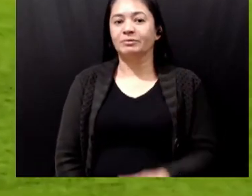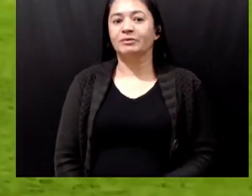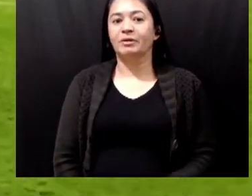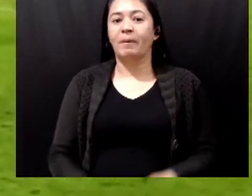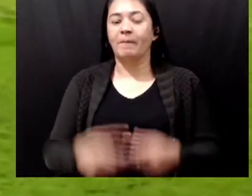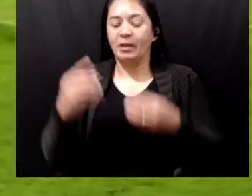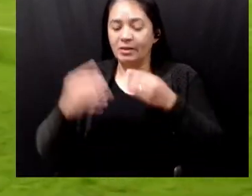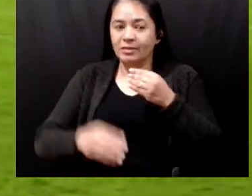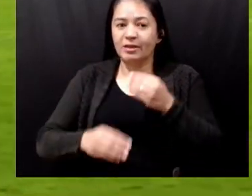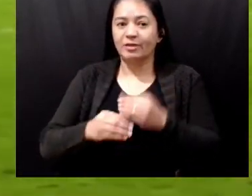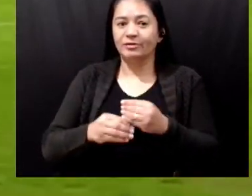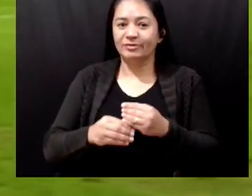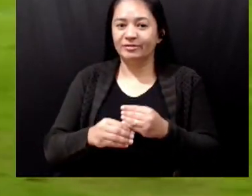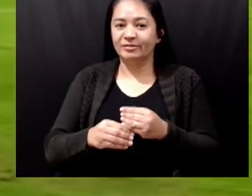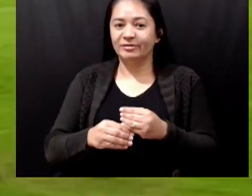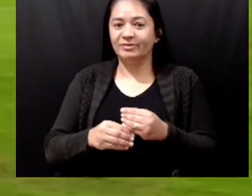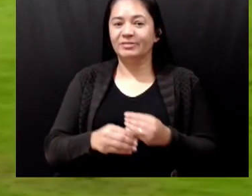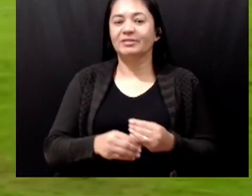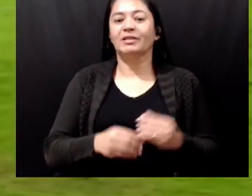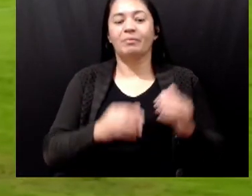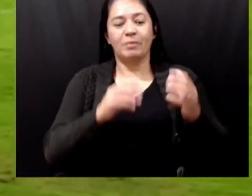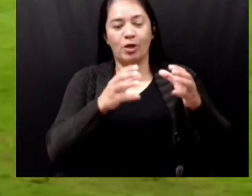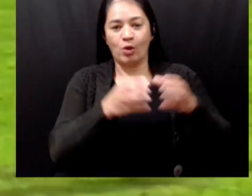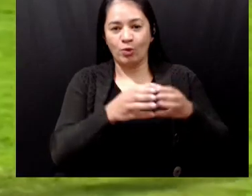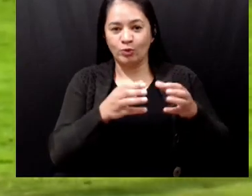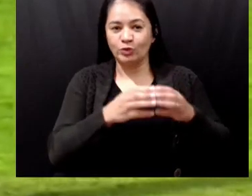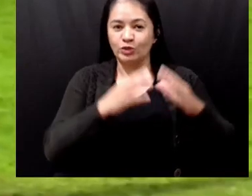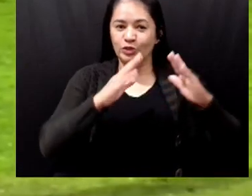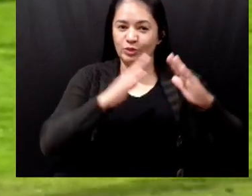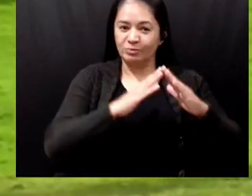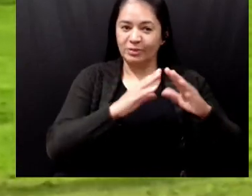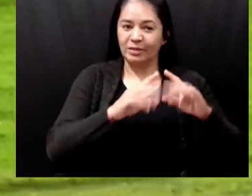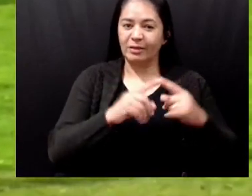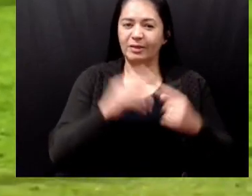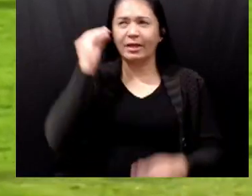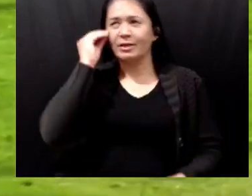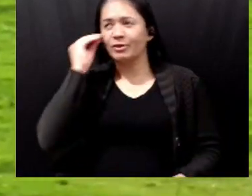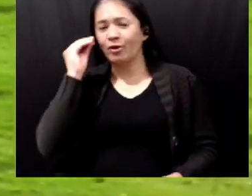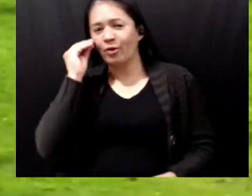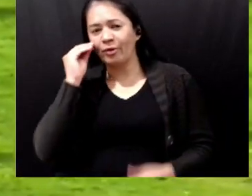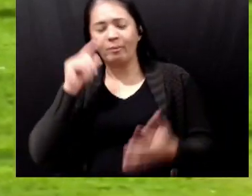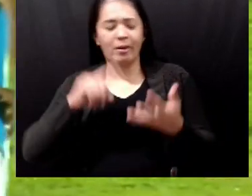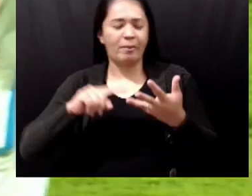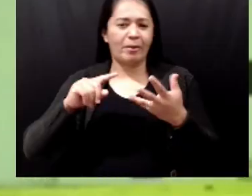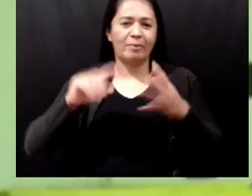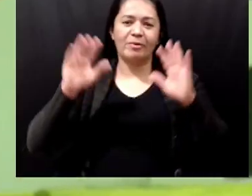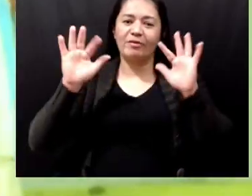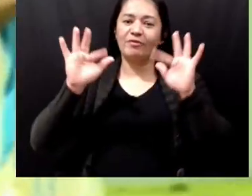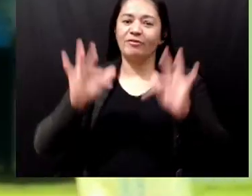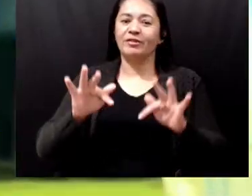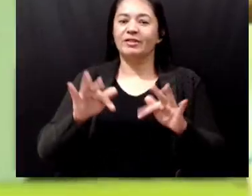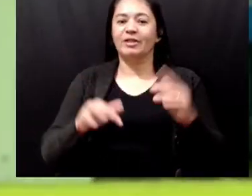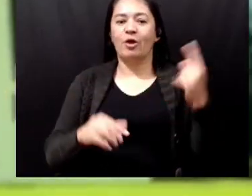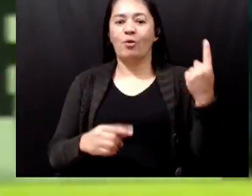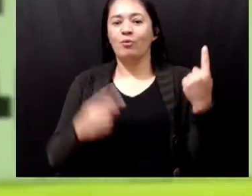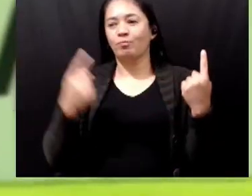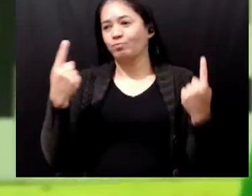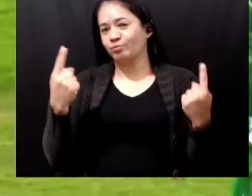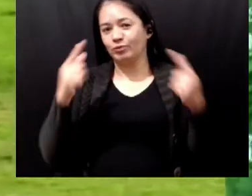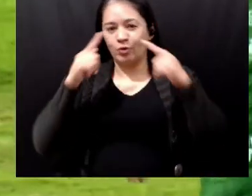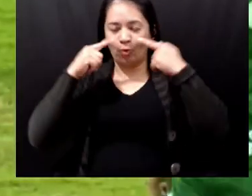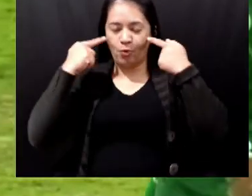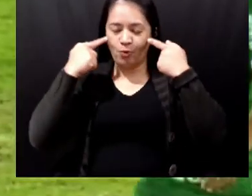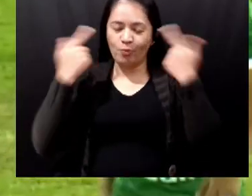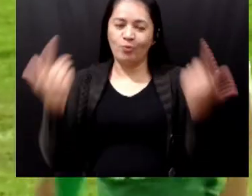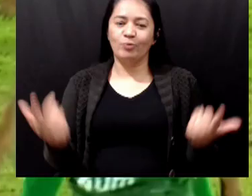da casa tentaram pelo alto, mas por cima, e ficou nisso. Final, Londrina 1, Guarani também